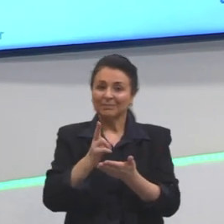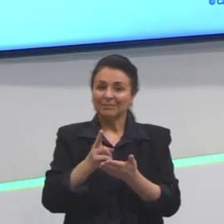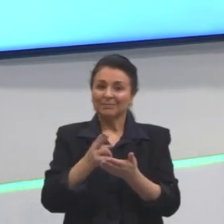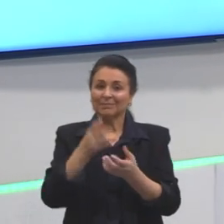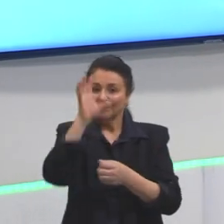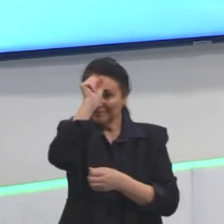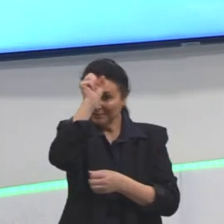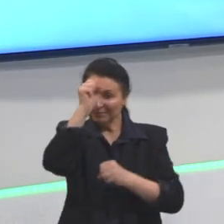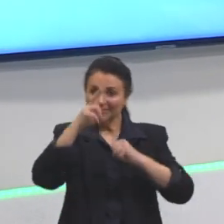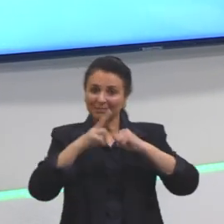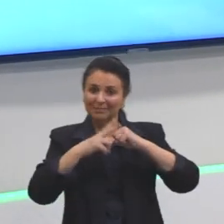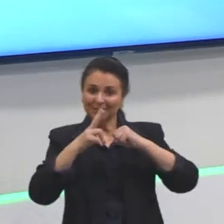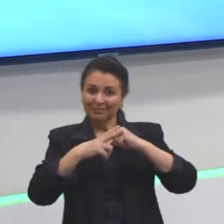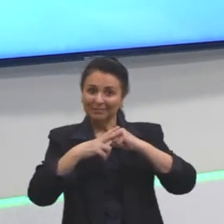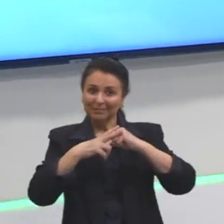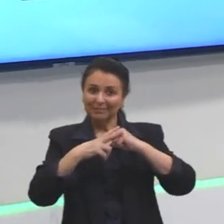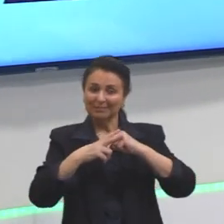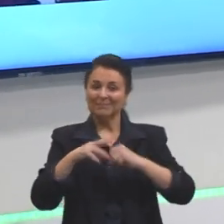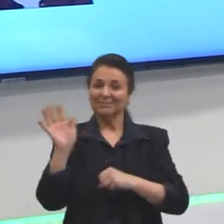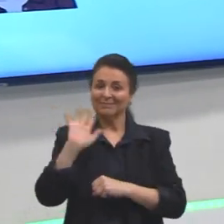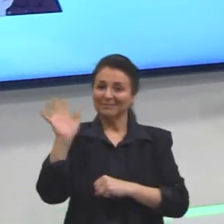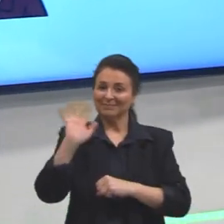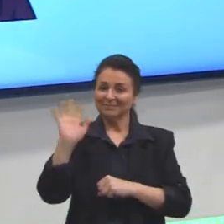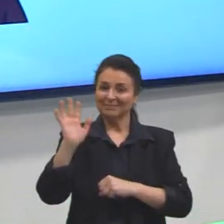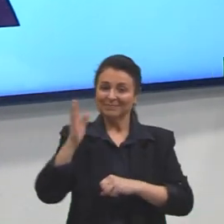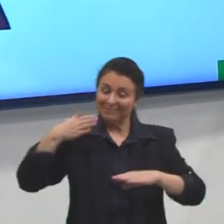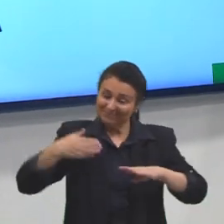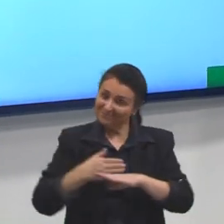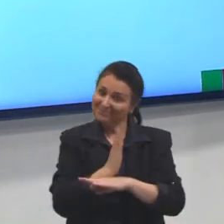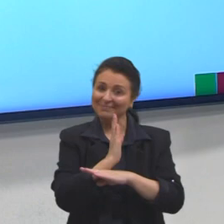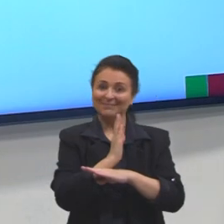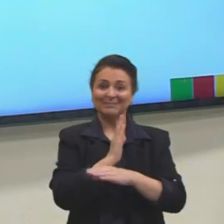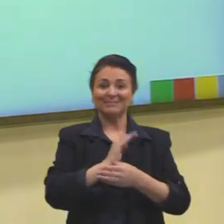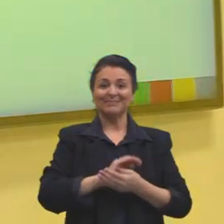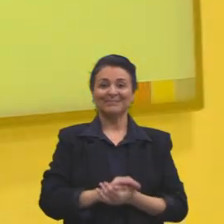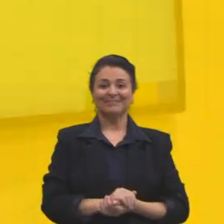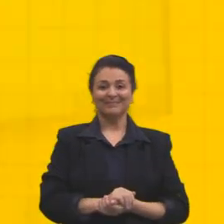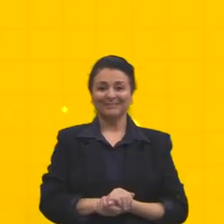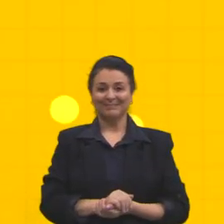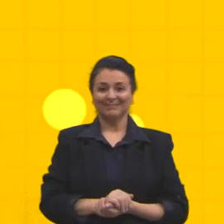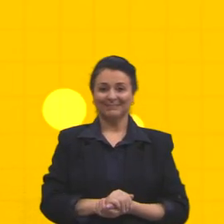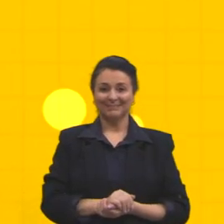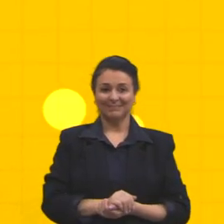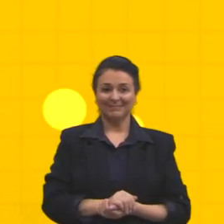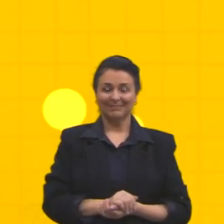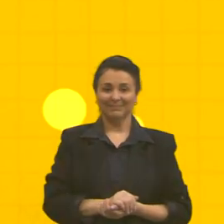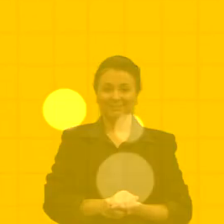verbais o seu até mais e partiu passar um